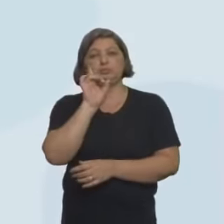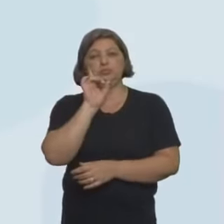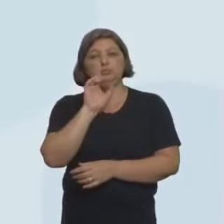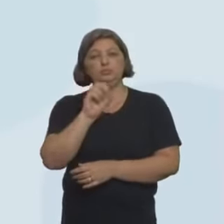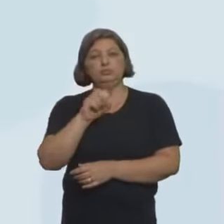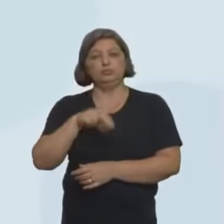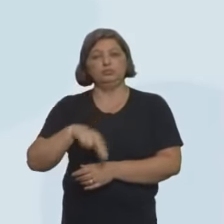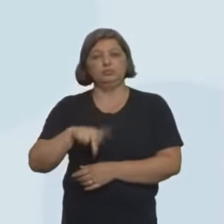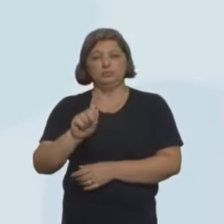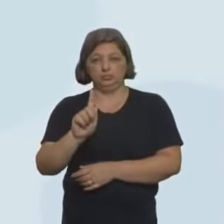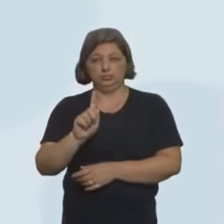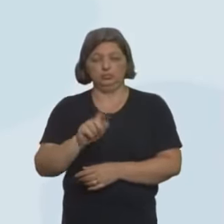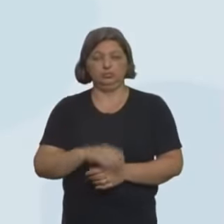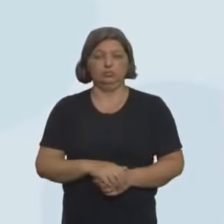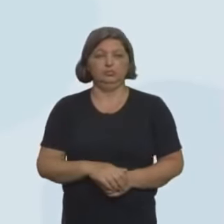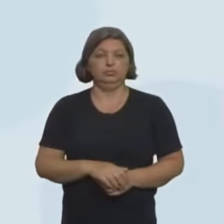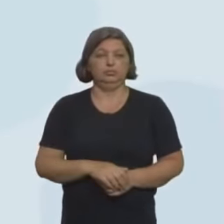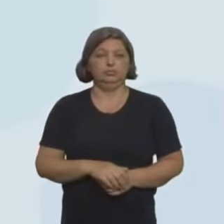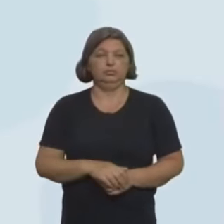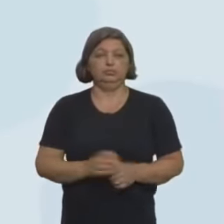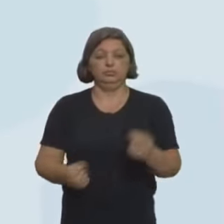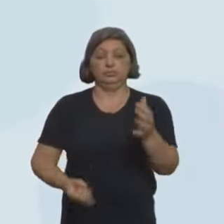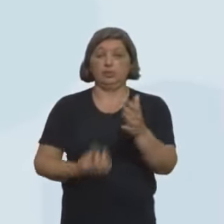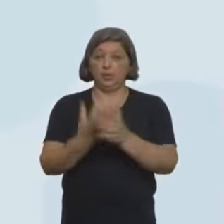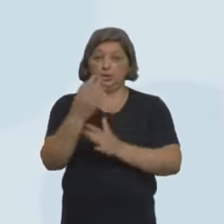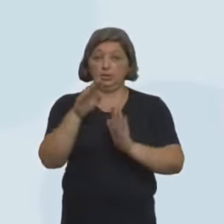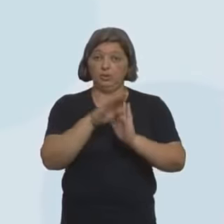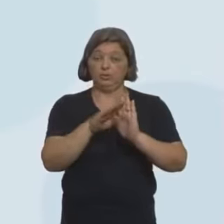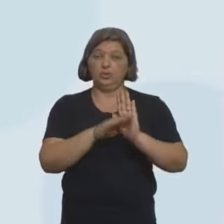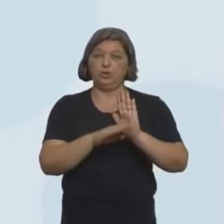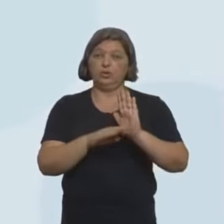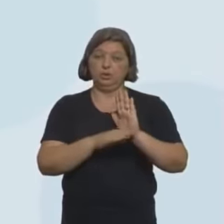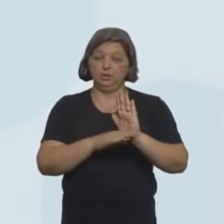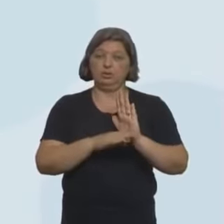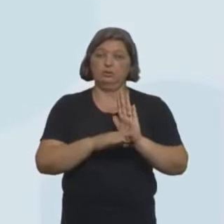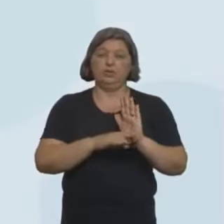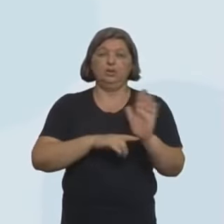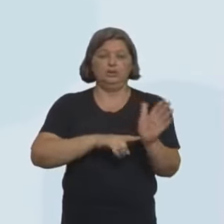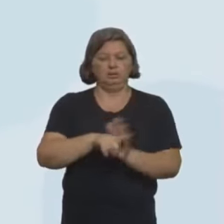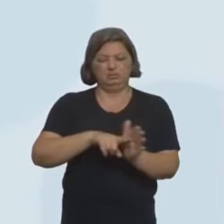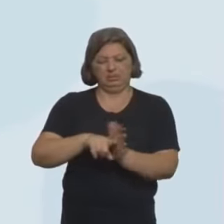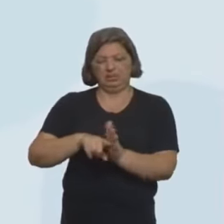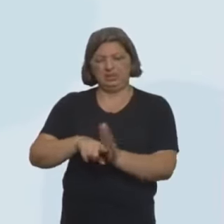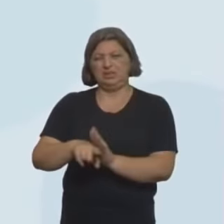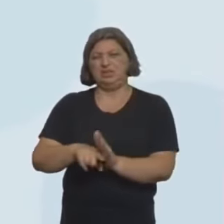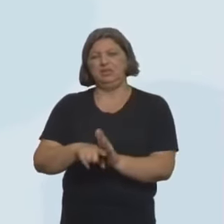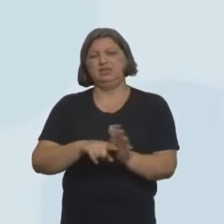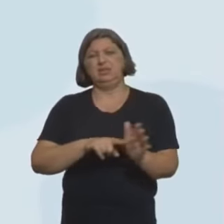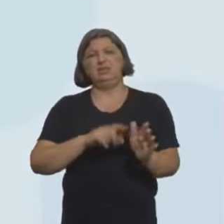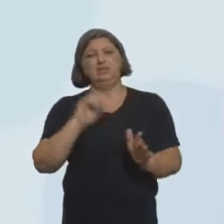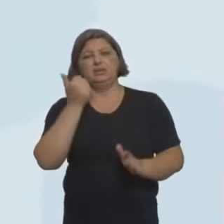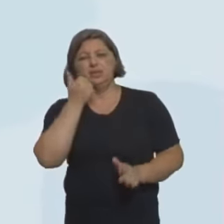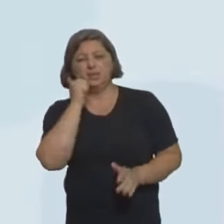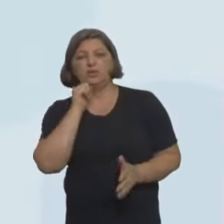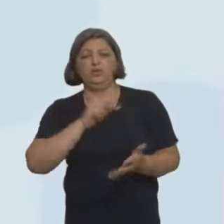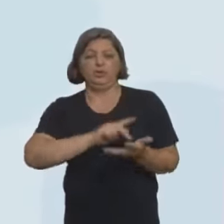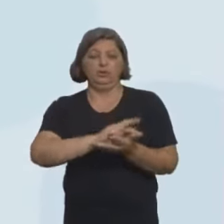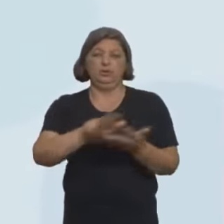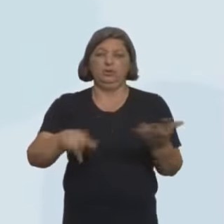ONG, que criou esse programa através de diversas pesquisas científicas, né,